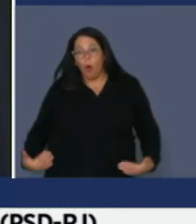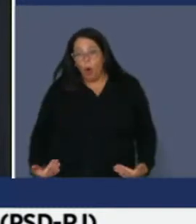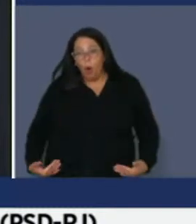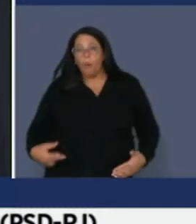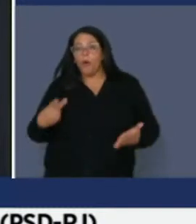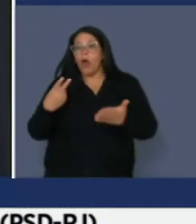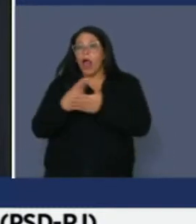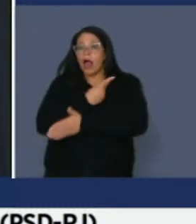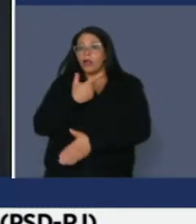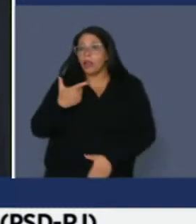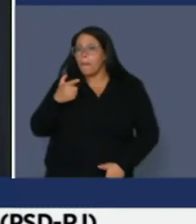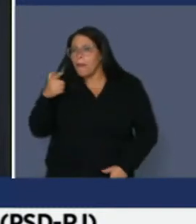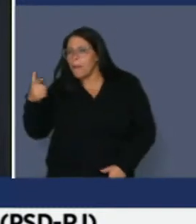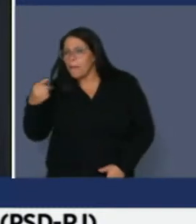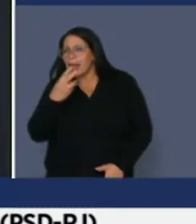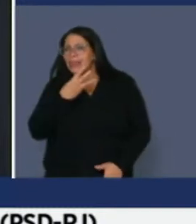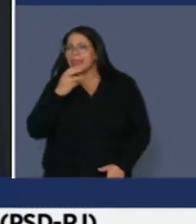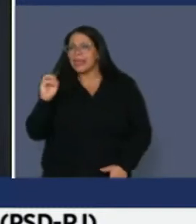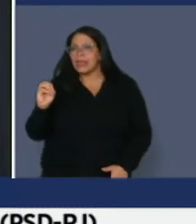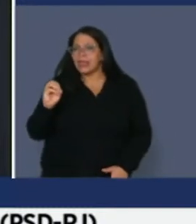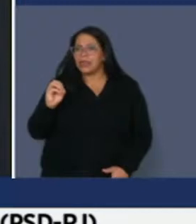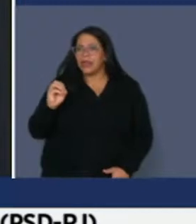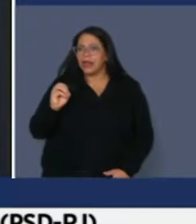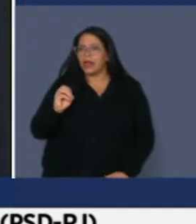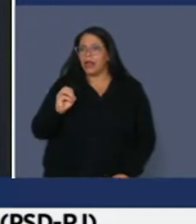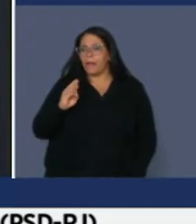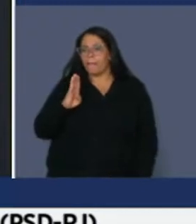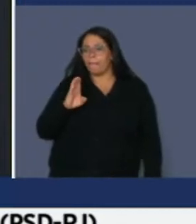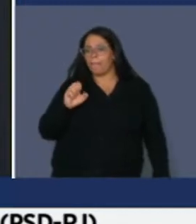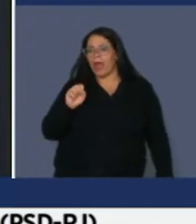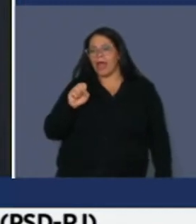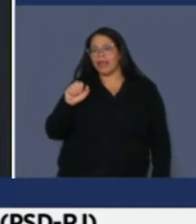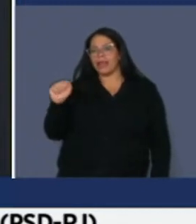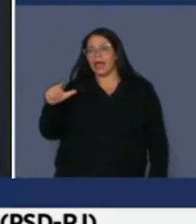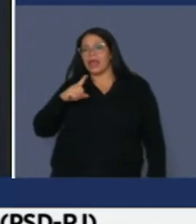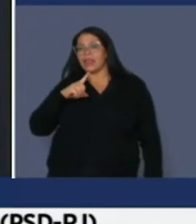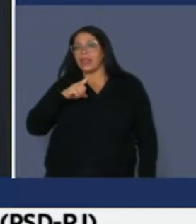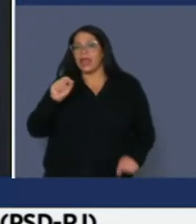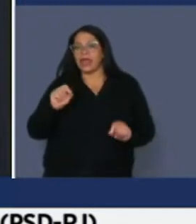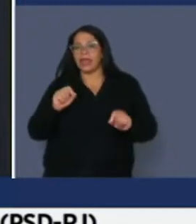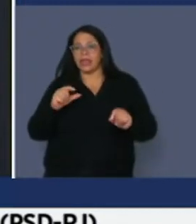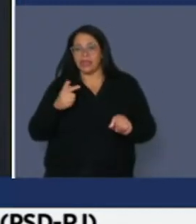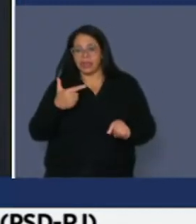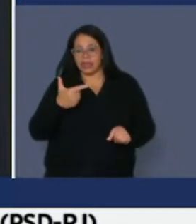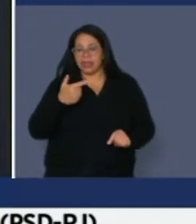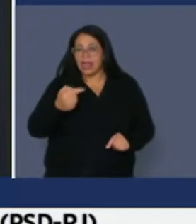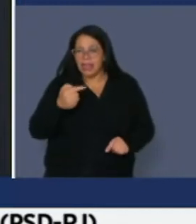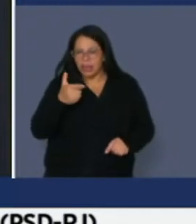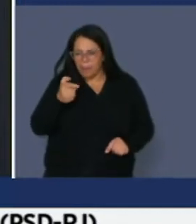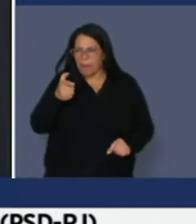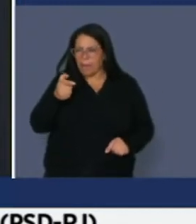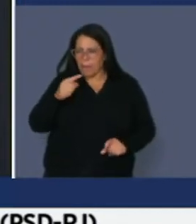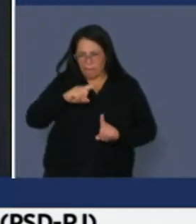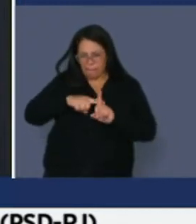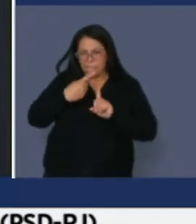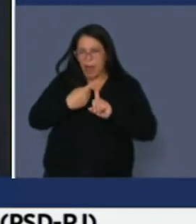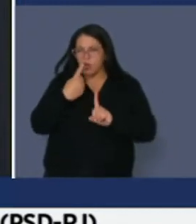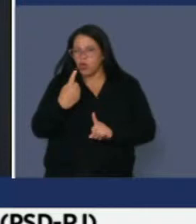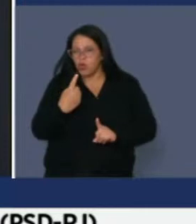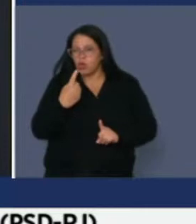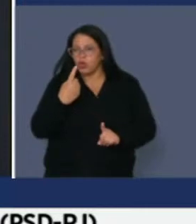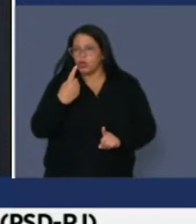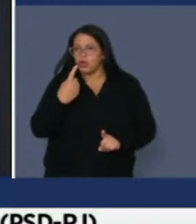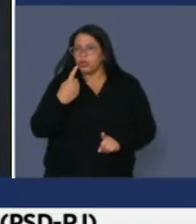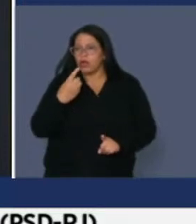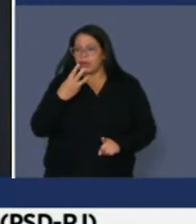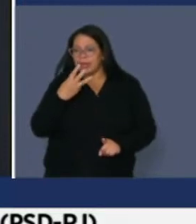perfurações, a pistola Bersa tem uma capacidade média de 17 tiros mais um. Nós tivemos